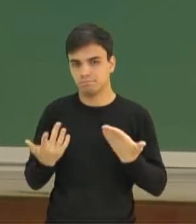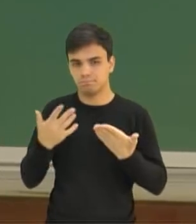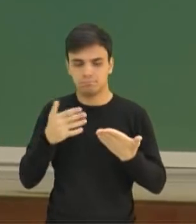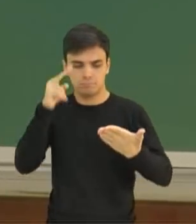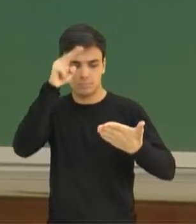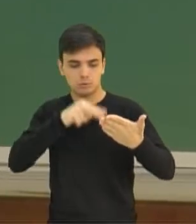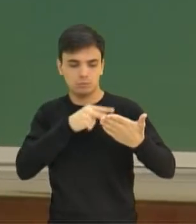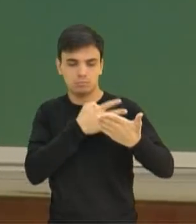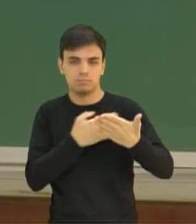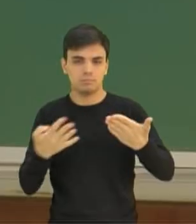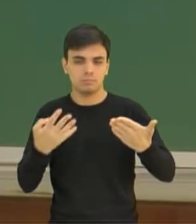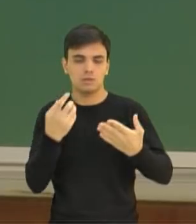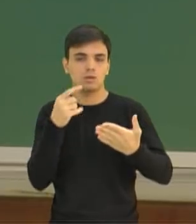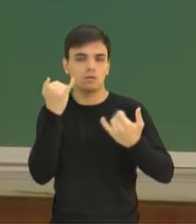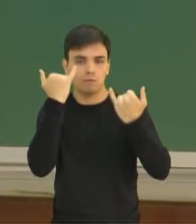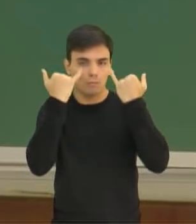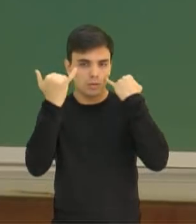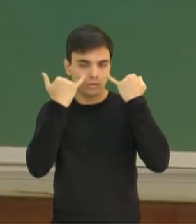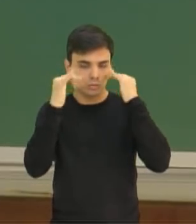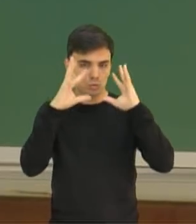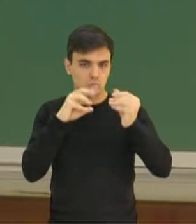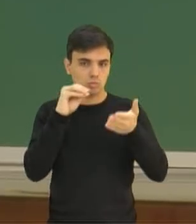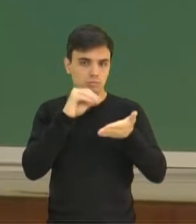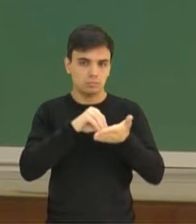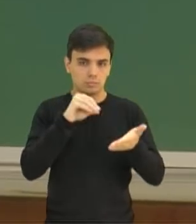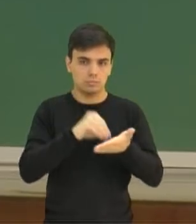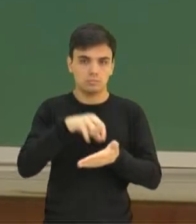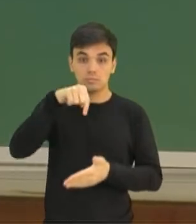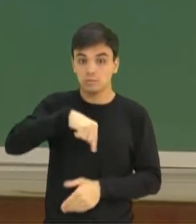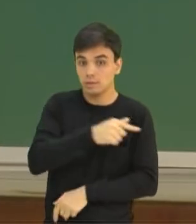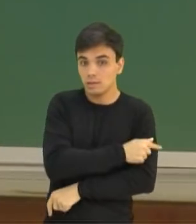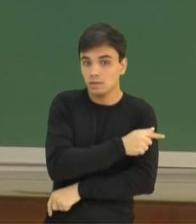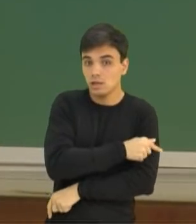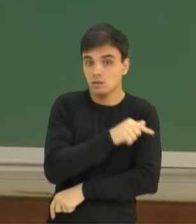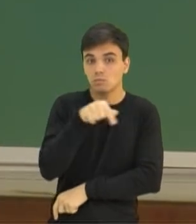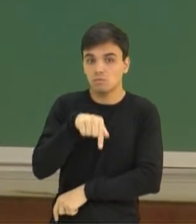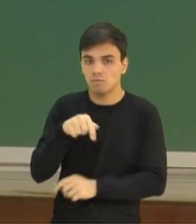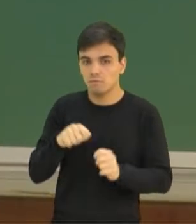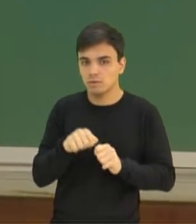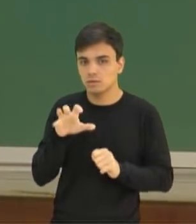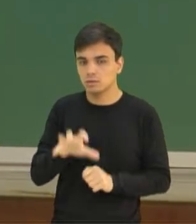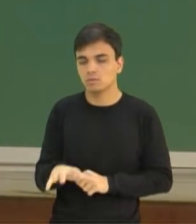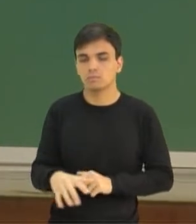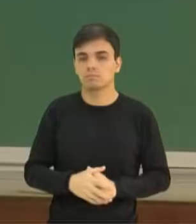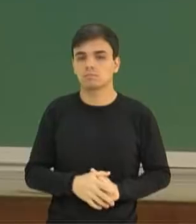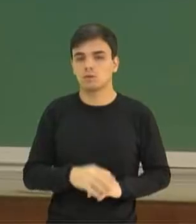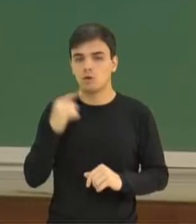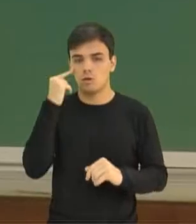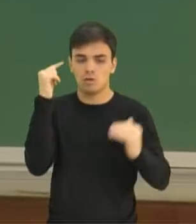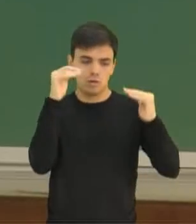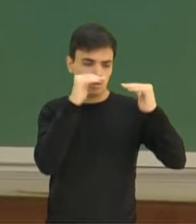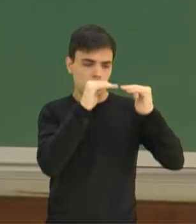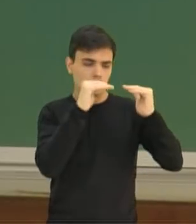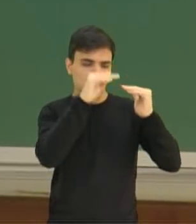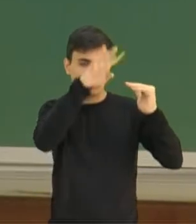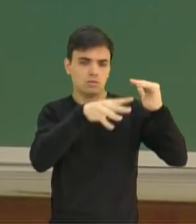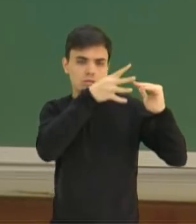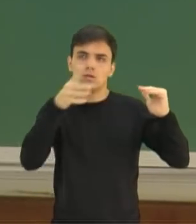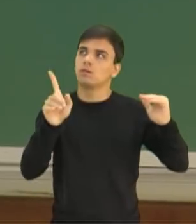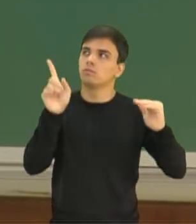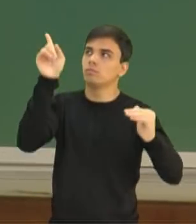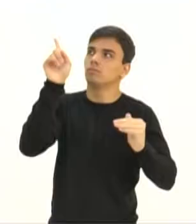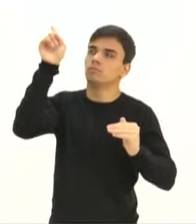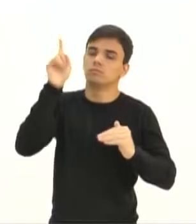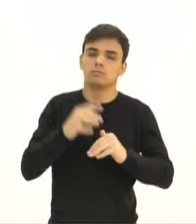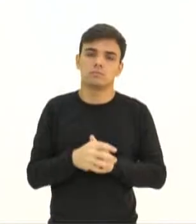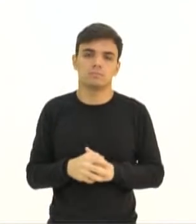precisamos entender que informações estão ali. Então, aqui no 7º ano a gente faz esse exercício também. De acordo com a tabela acima, esta que está